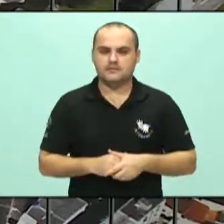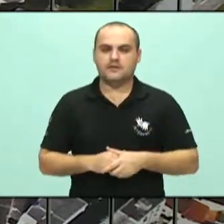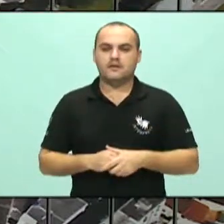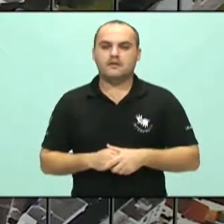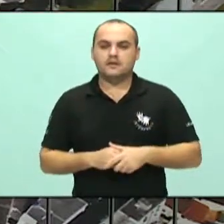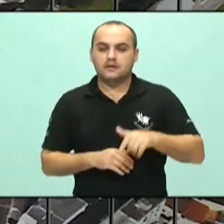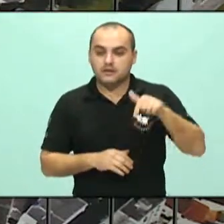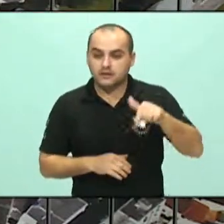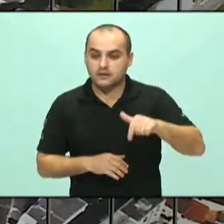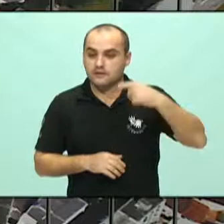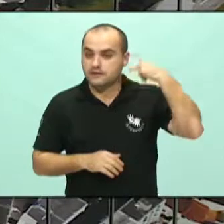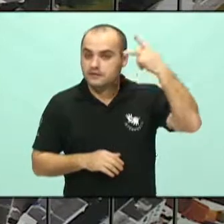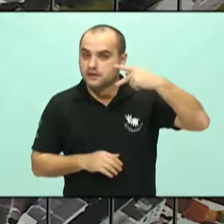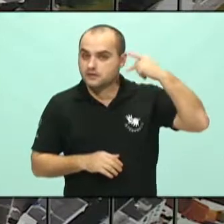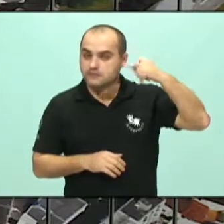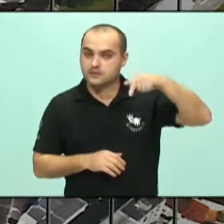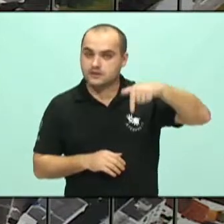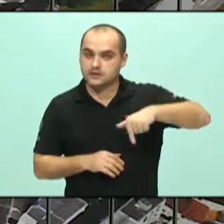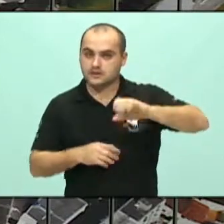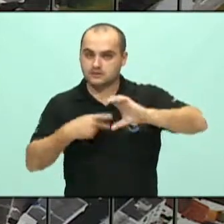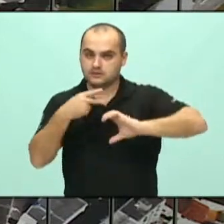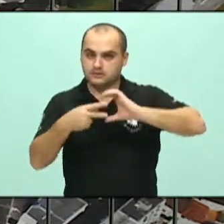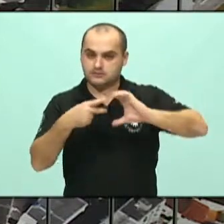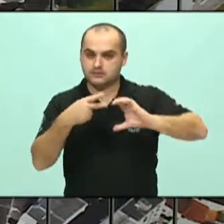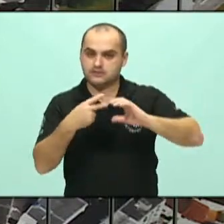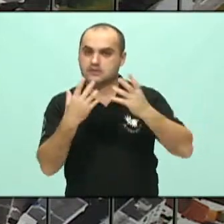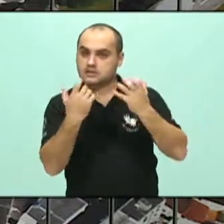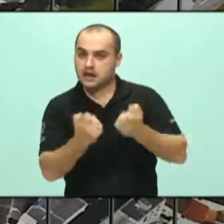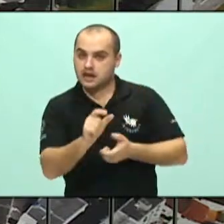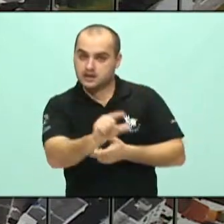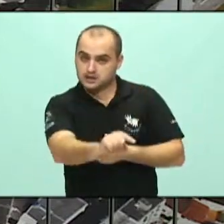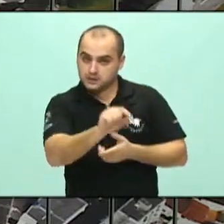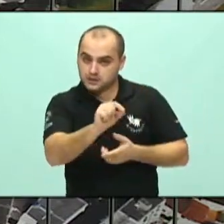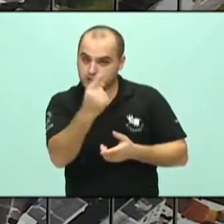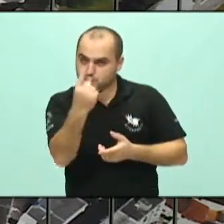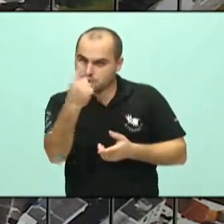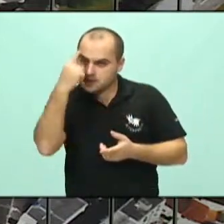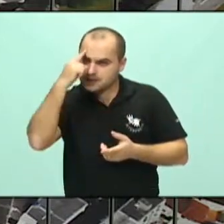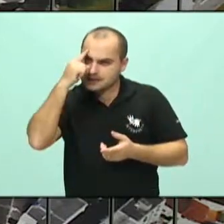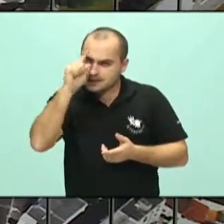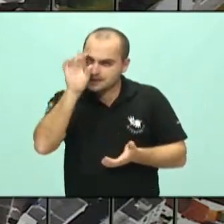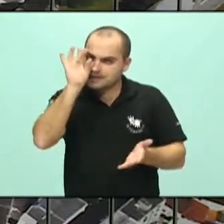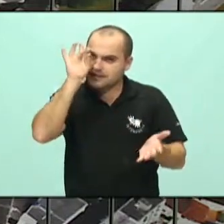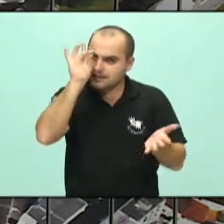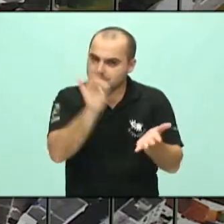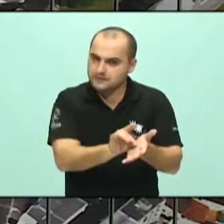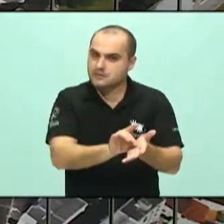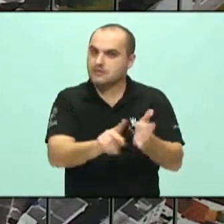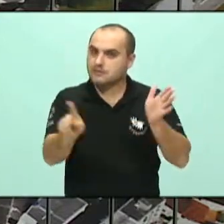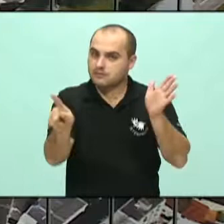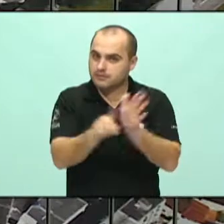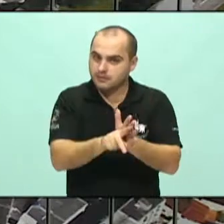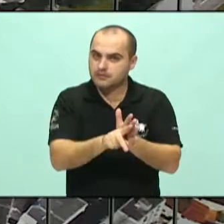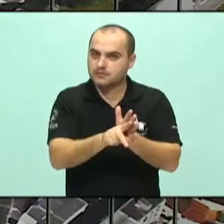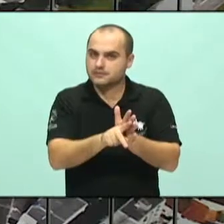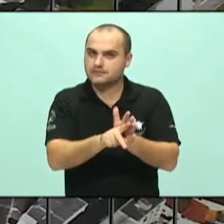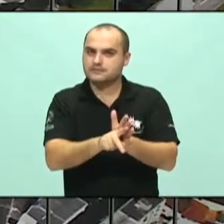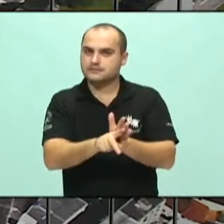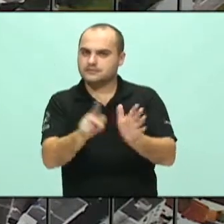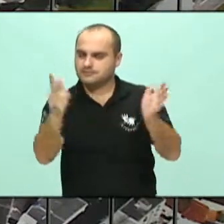Câmara Municipal de Itajaí quiseram escolher uma data certa para comemorar